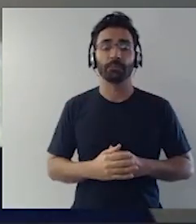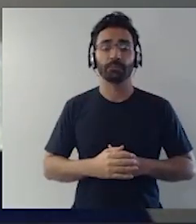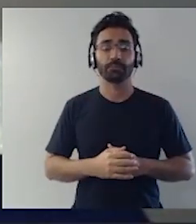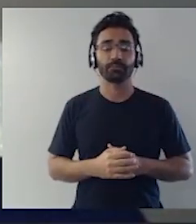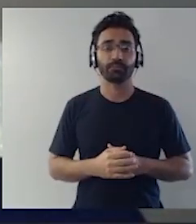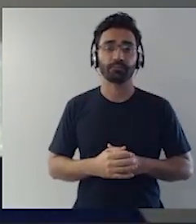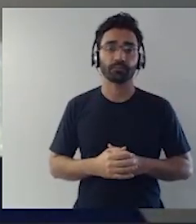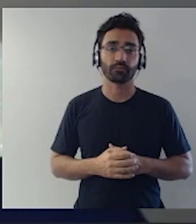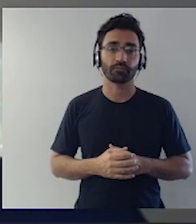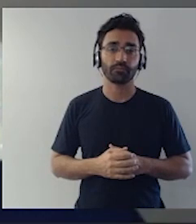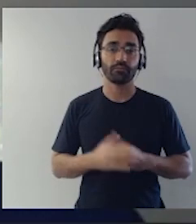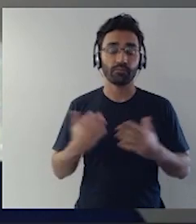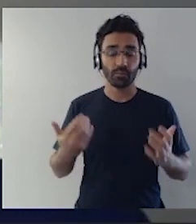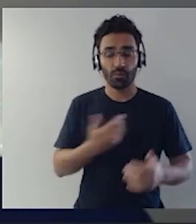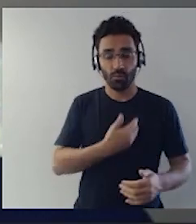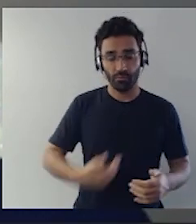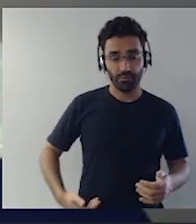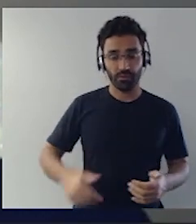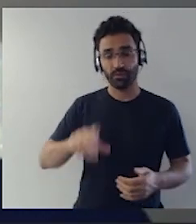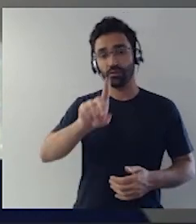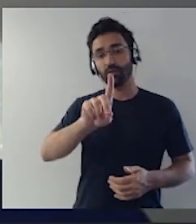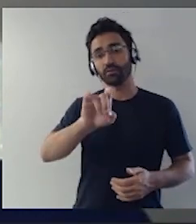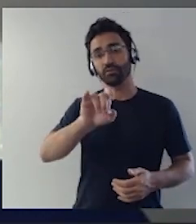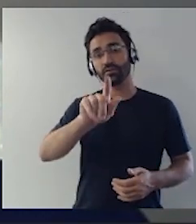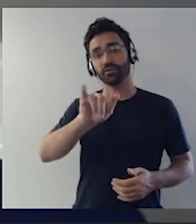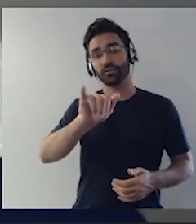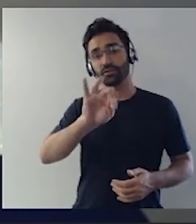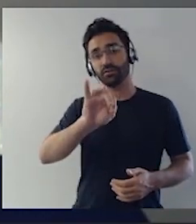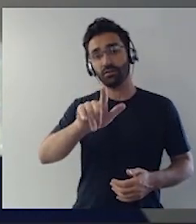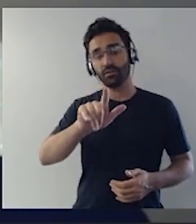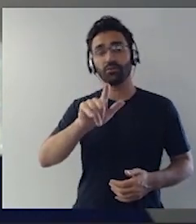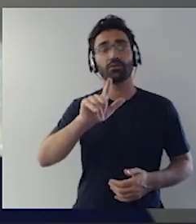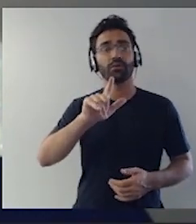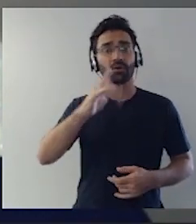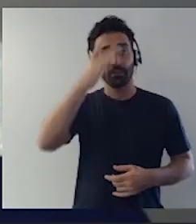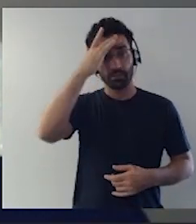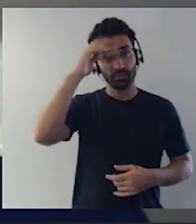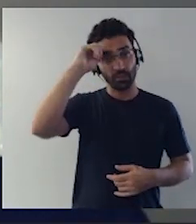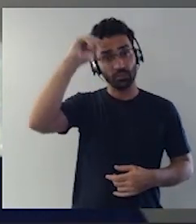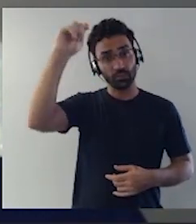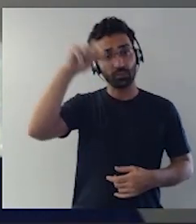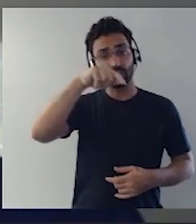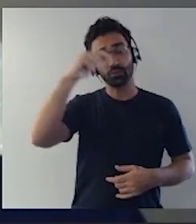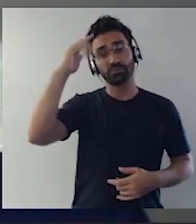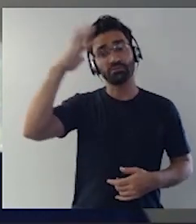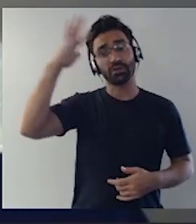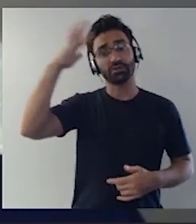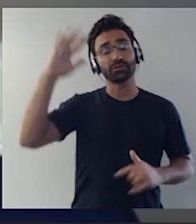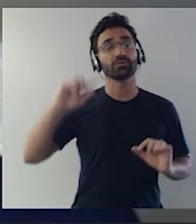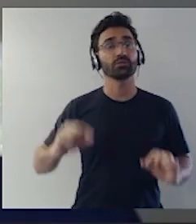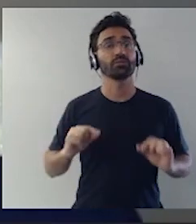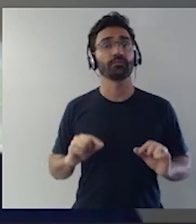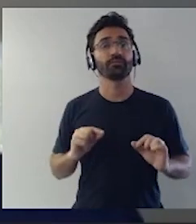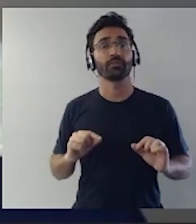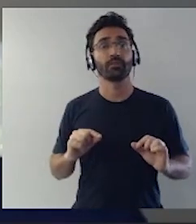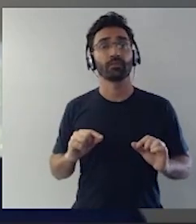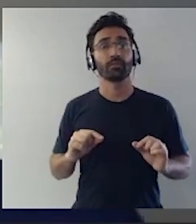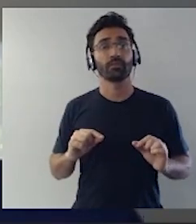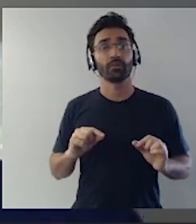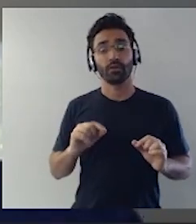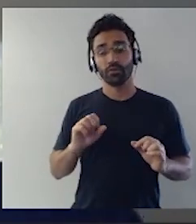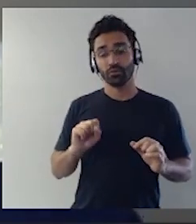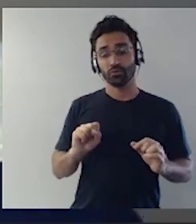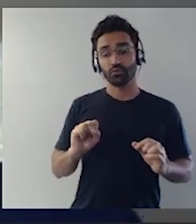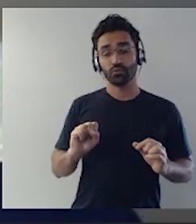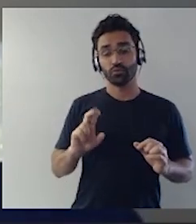bem, esse governo digital, muitos autores imaginam que com o governo digital, por exemplo, esse princípio da supremacia